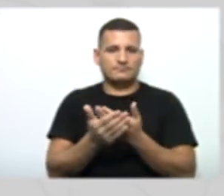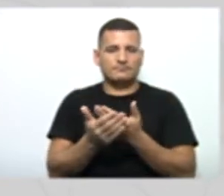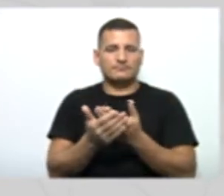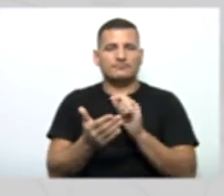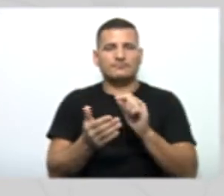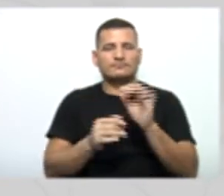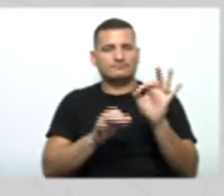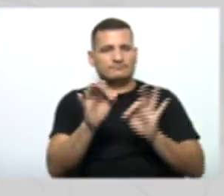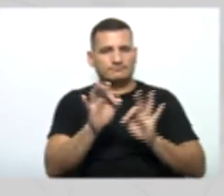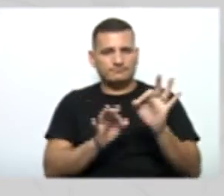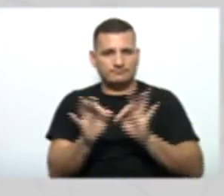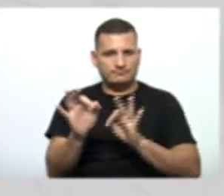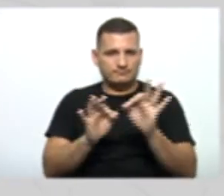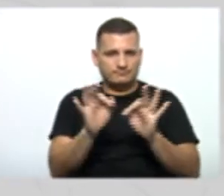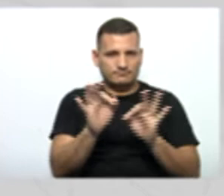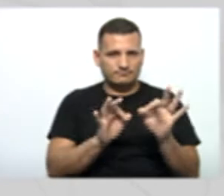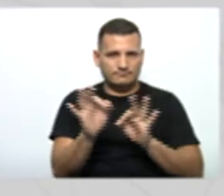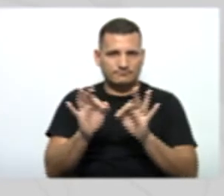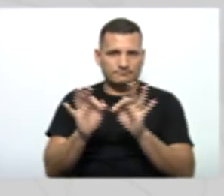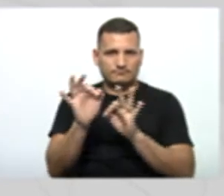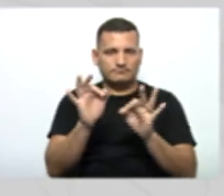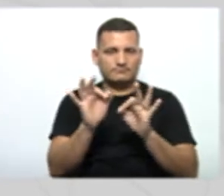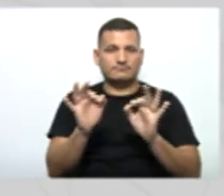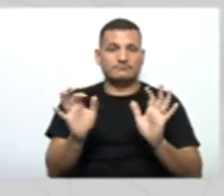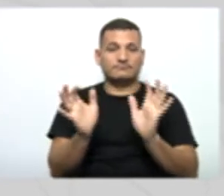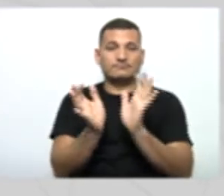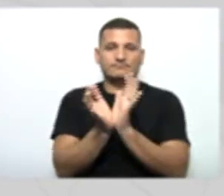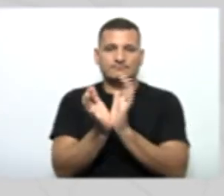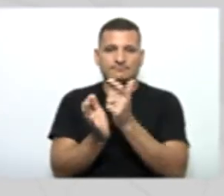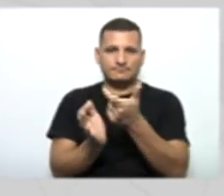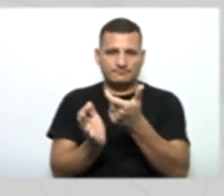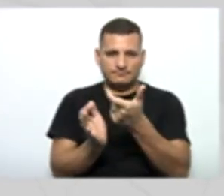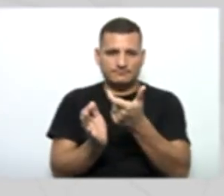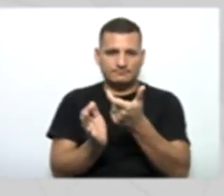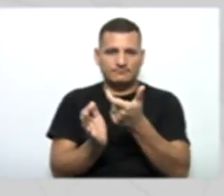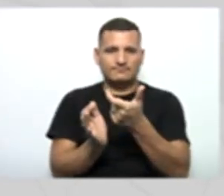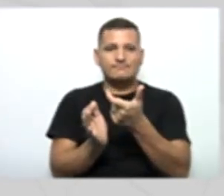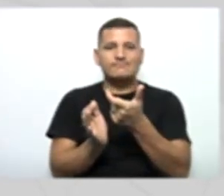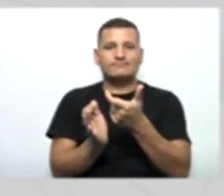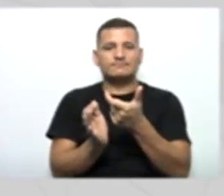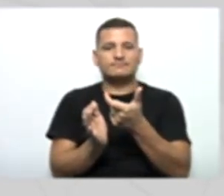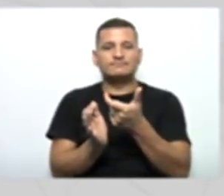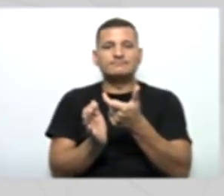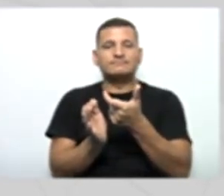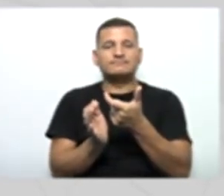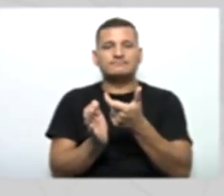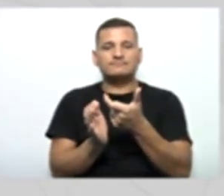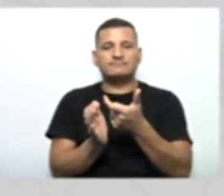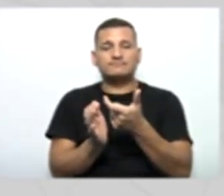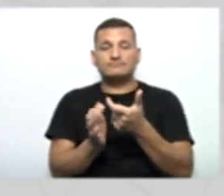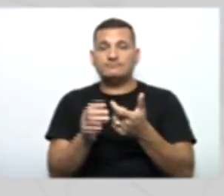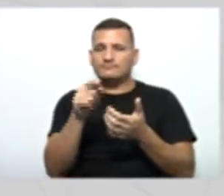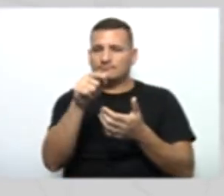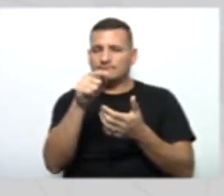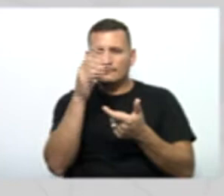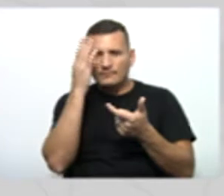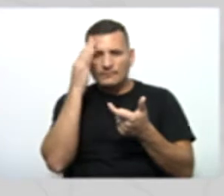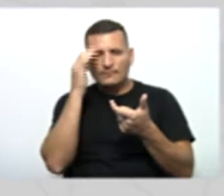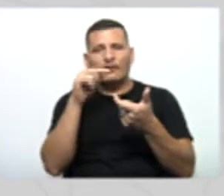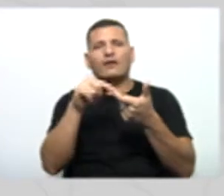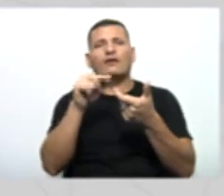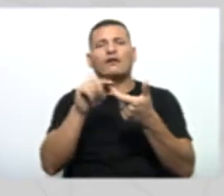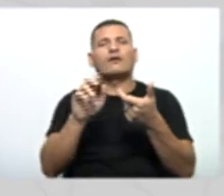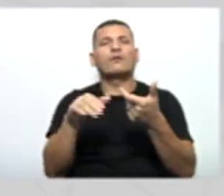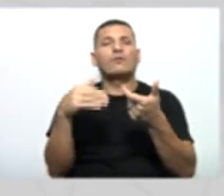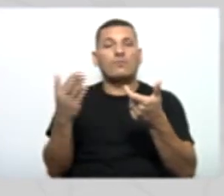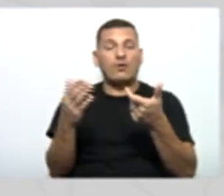Modelagem de classes. É isso aí, gente, ó. Além de vocês identificar a classe, que isso eu sei